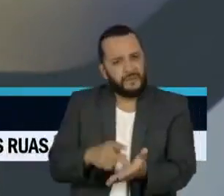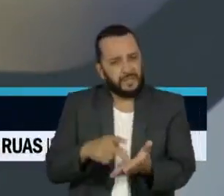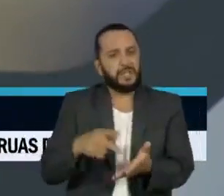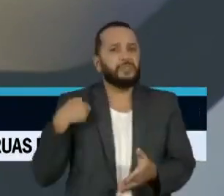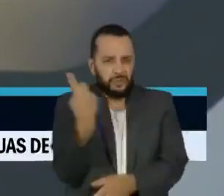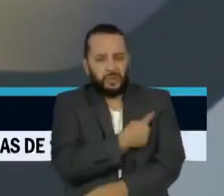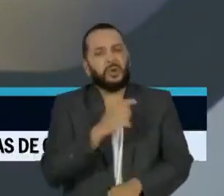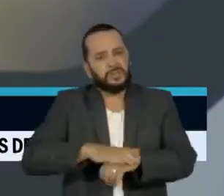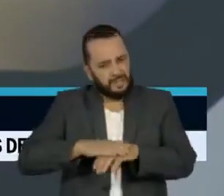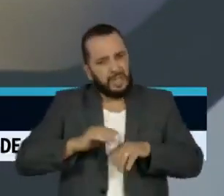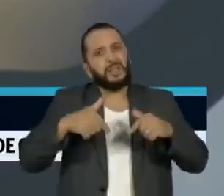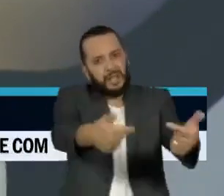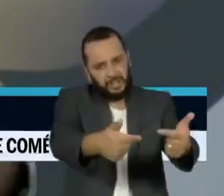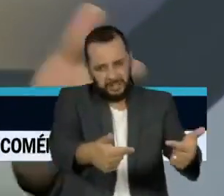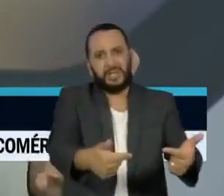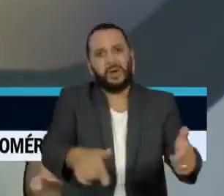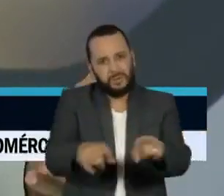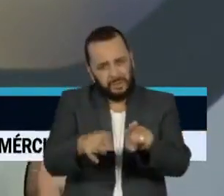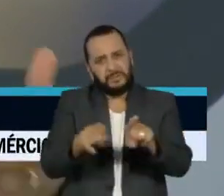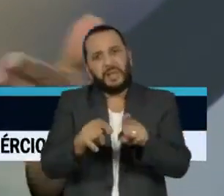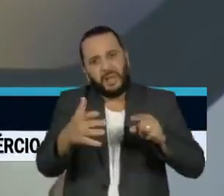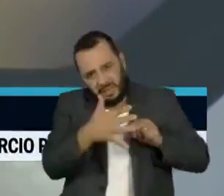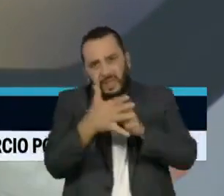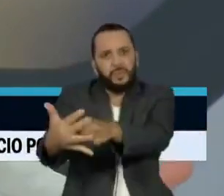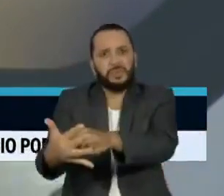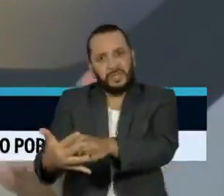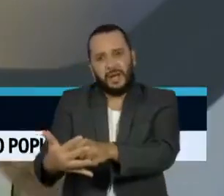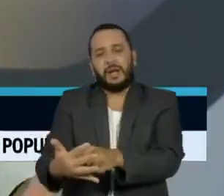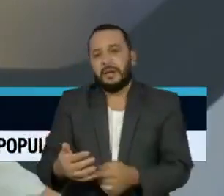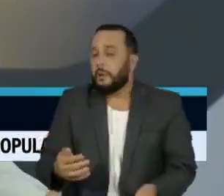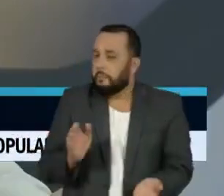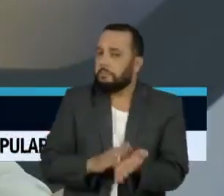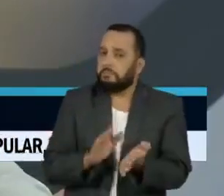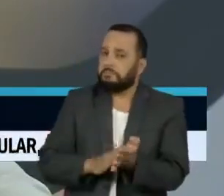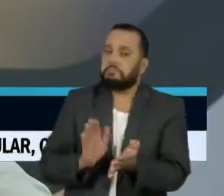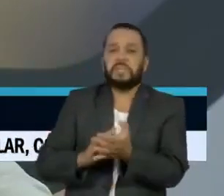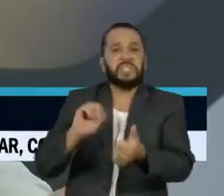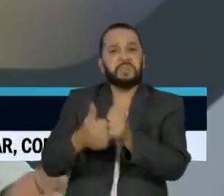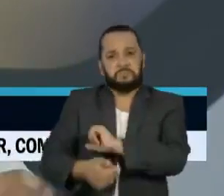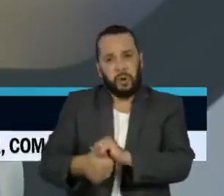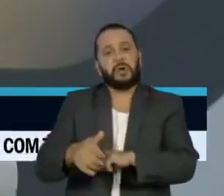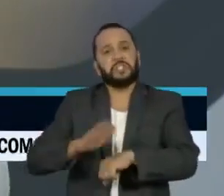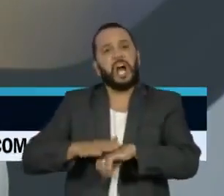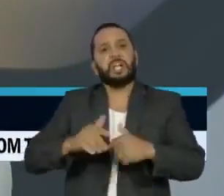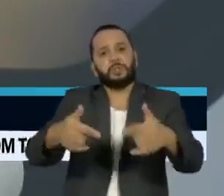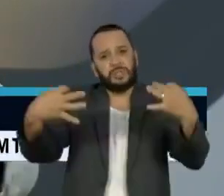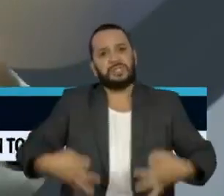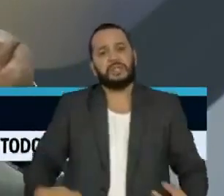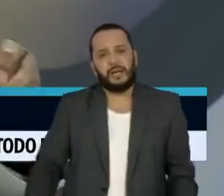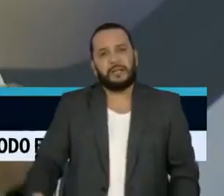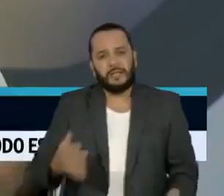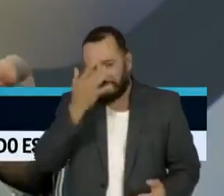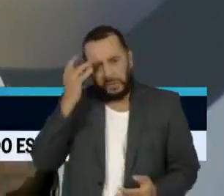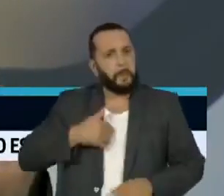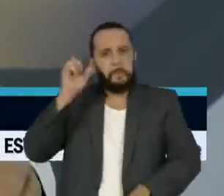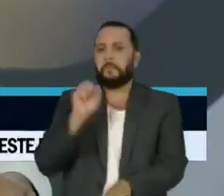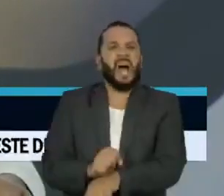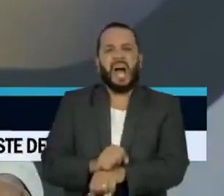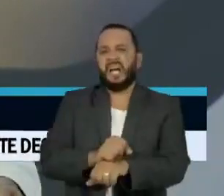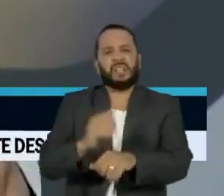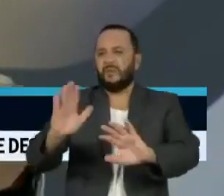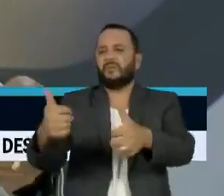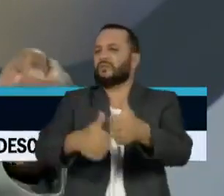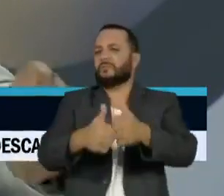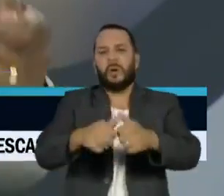denunciar e precisa se rebela Contra esse tipo de coisa do esporte está saindo na frente e tá tendo uma atitude maravilhosa dos times estão pagando jogo Os jogadores